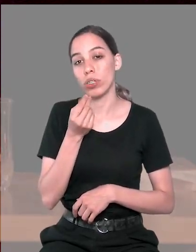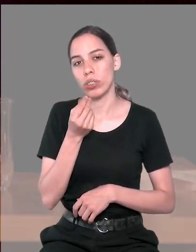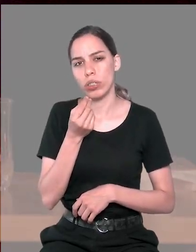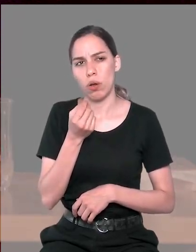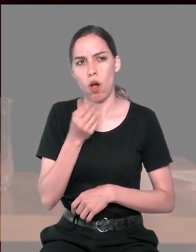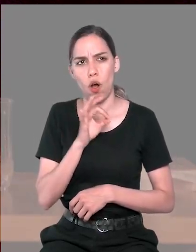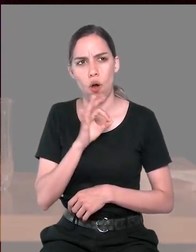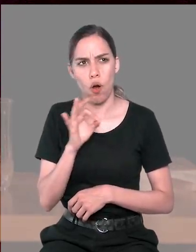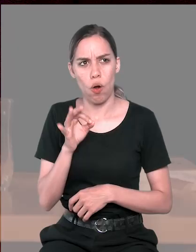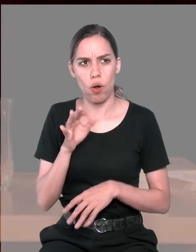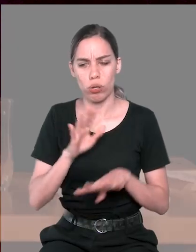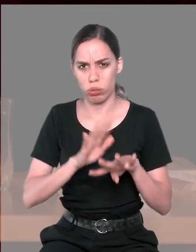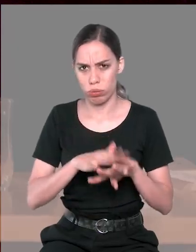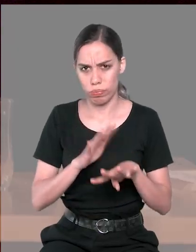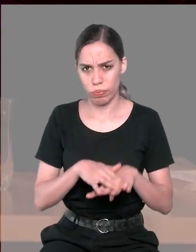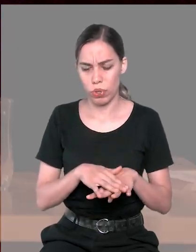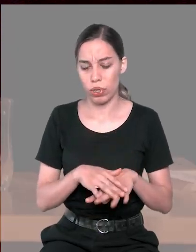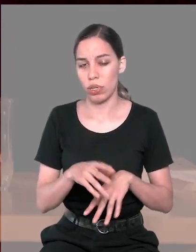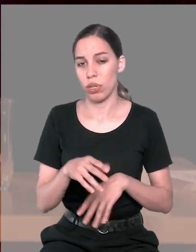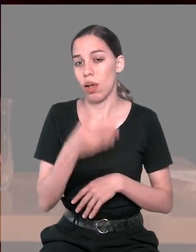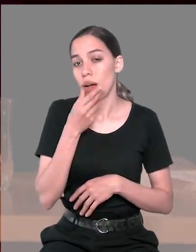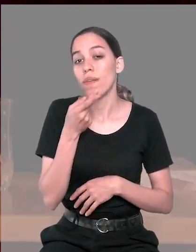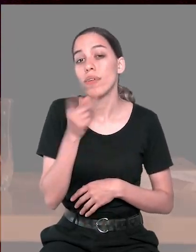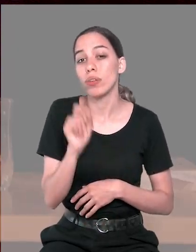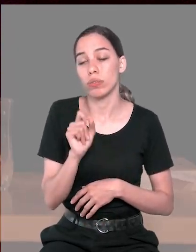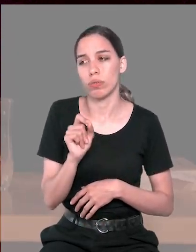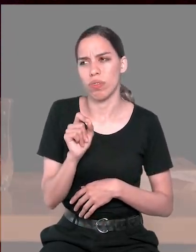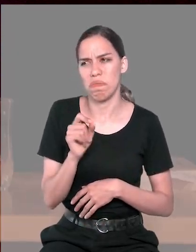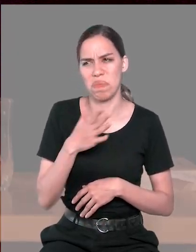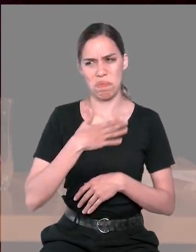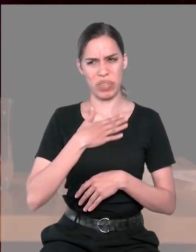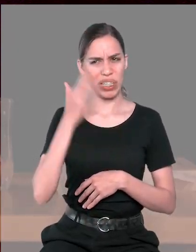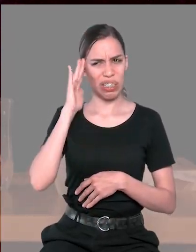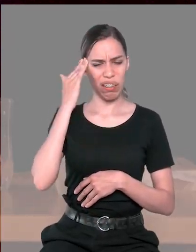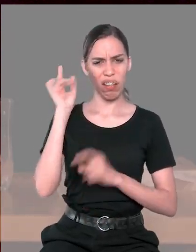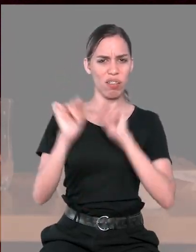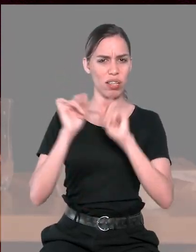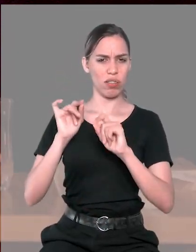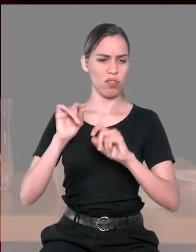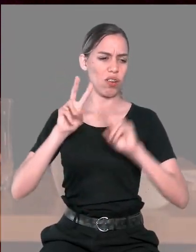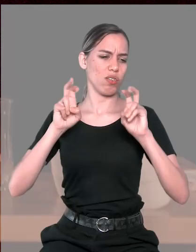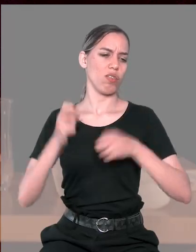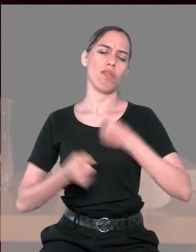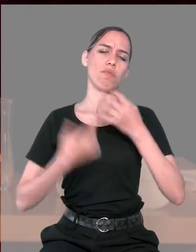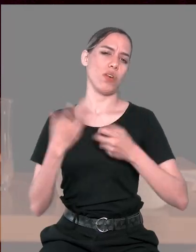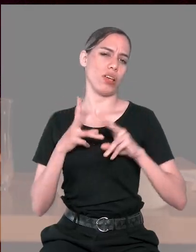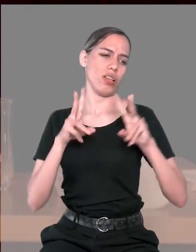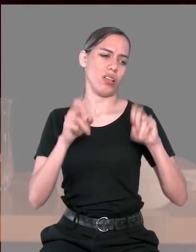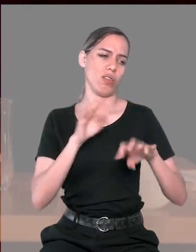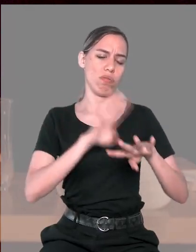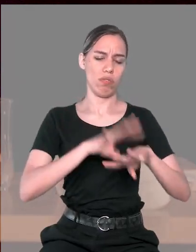prêmio Nobel, né? Medalha Fields é o Nobel de matemática, e ele falou assim: o que me interessa é a escuta poética do Valéry à